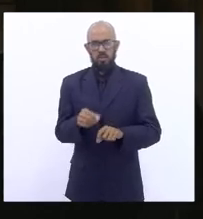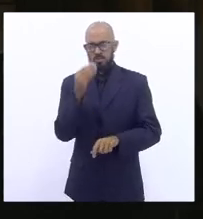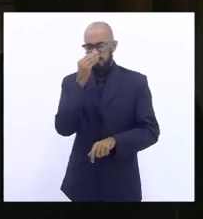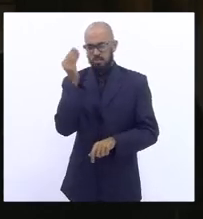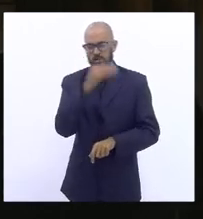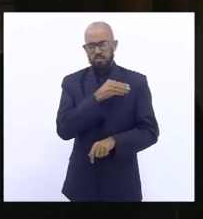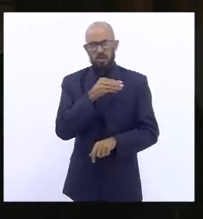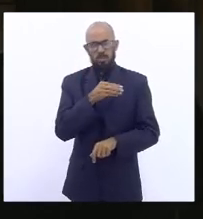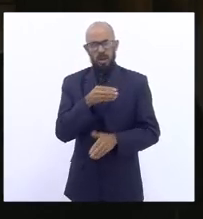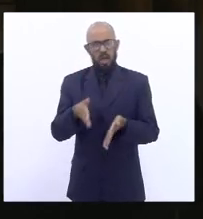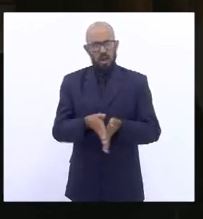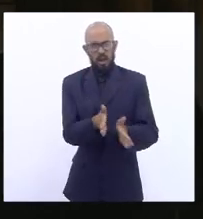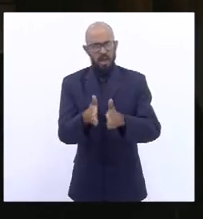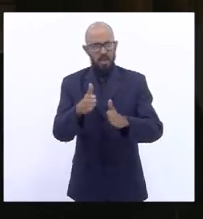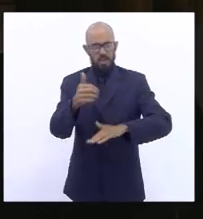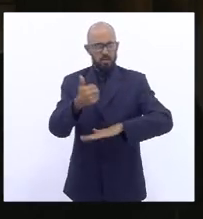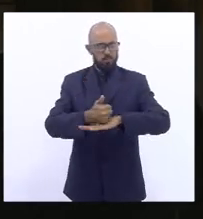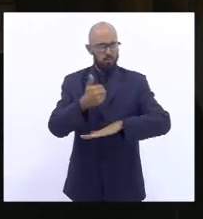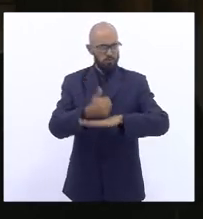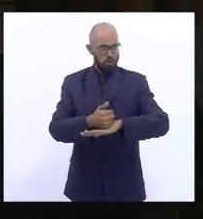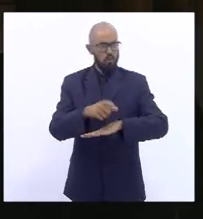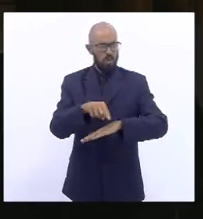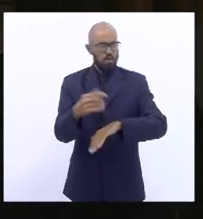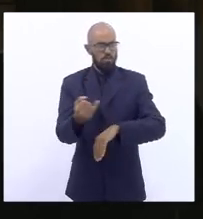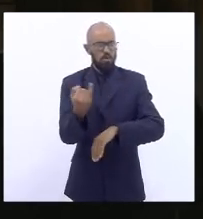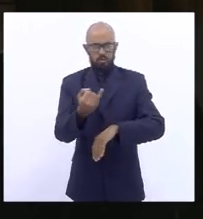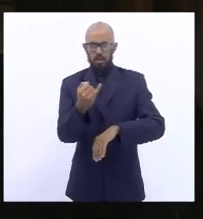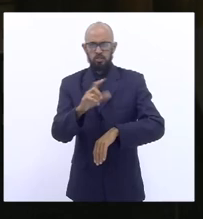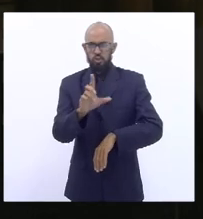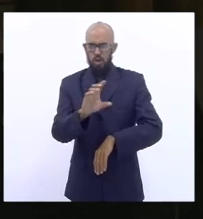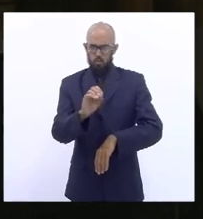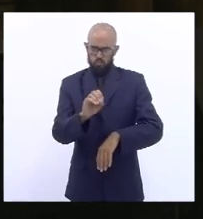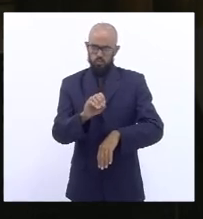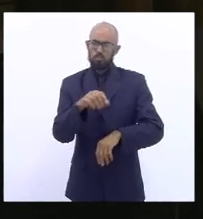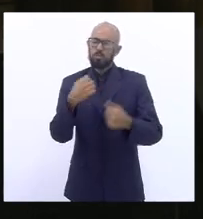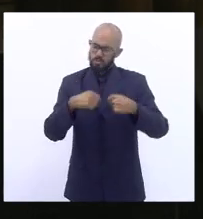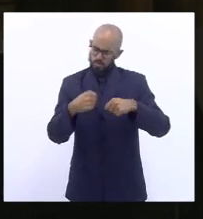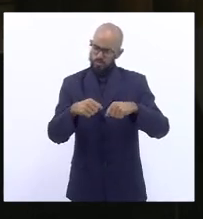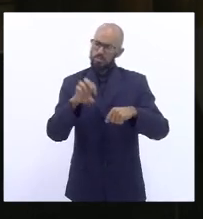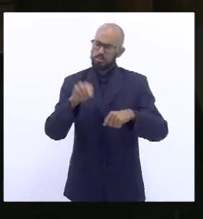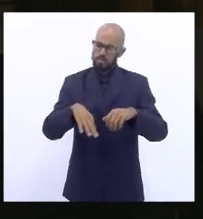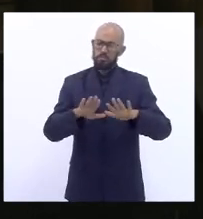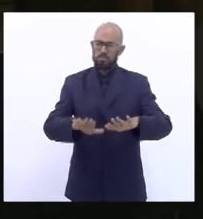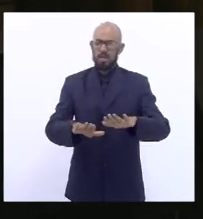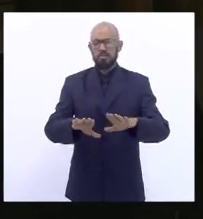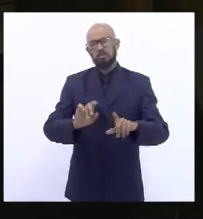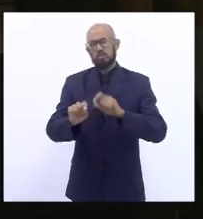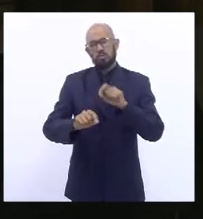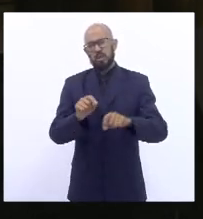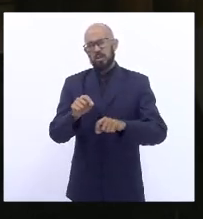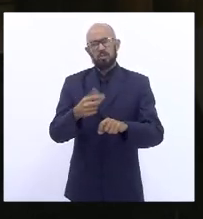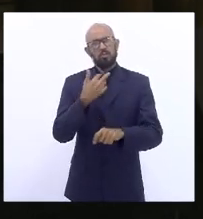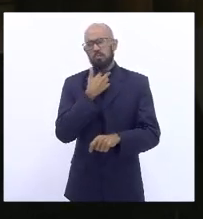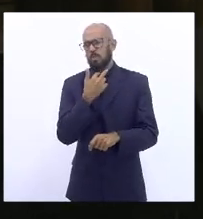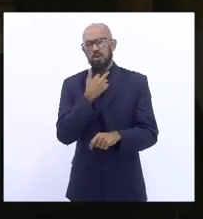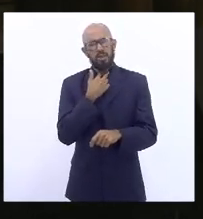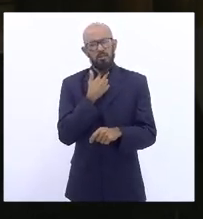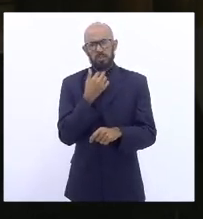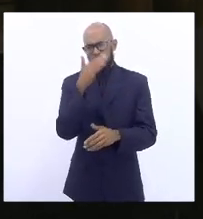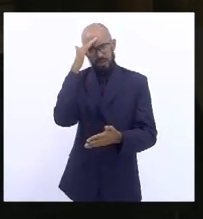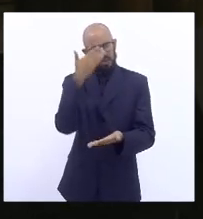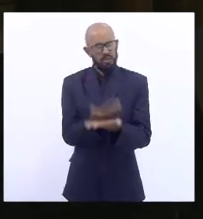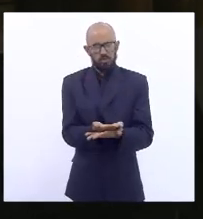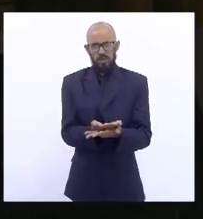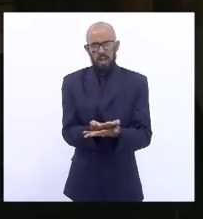carreira profissional, que é importante e tem que ser discutida no eixo educacional e nas escolas. Mas não podemos acreditar que a função da